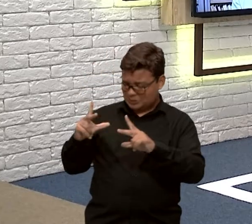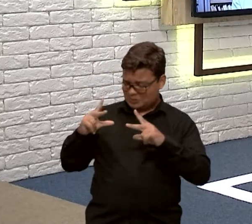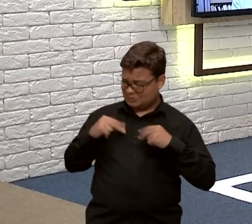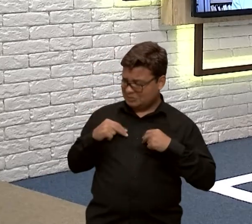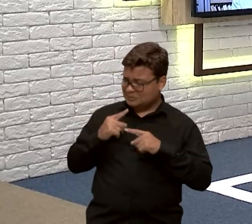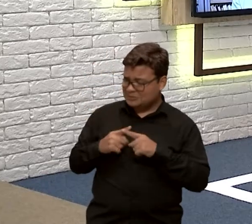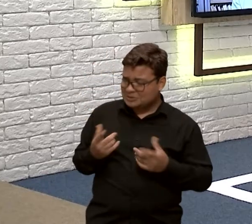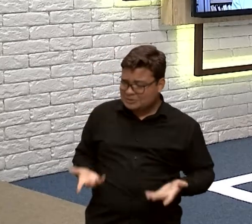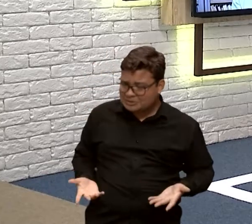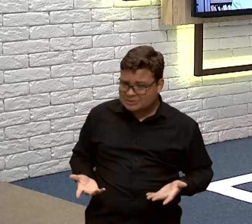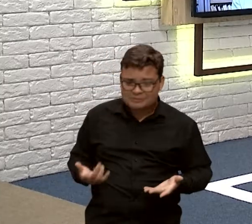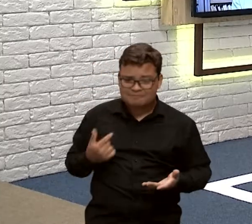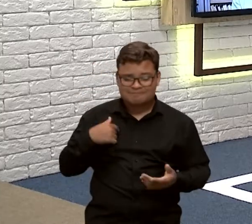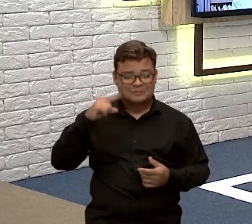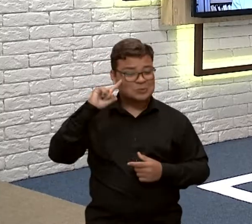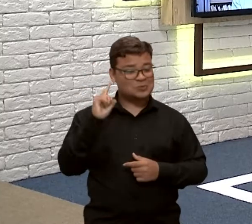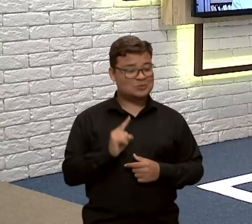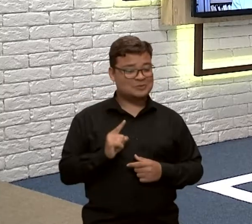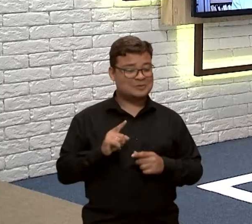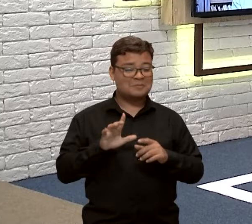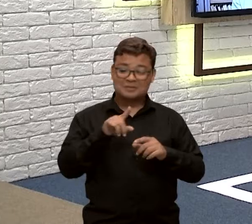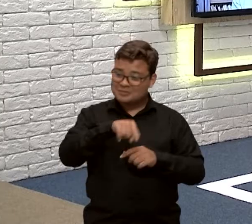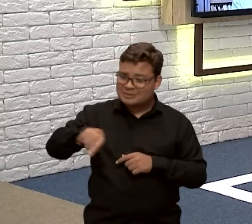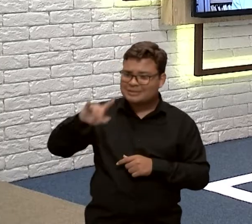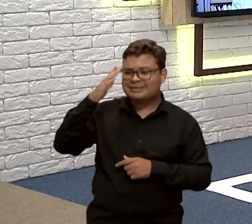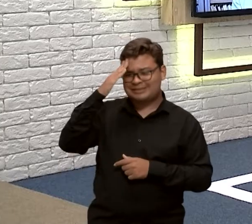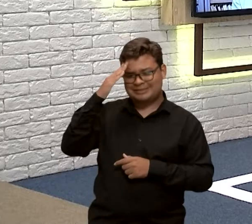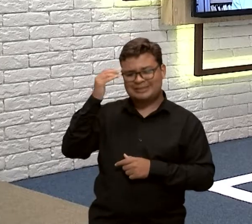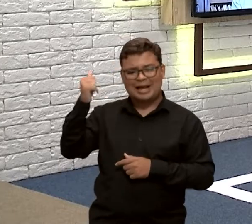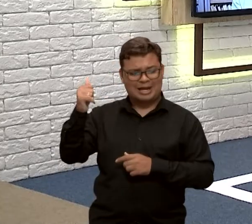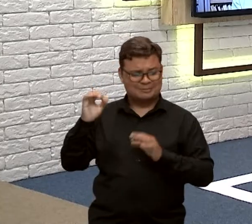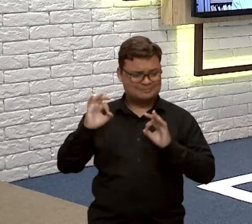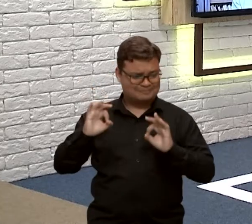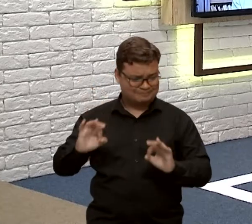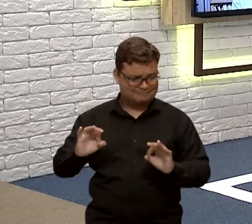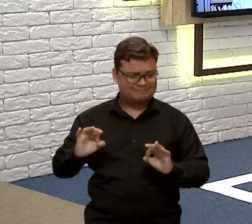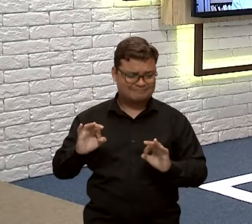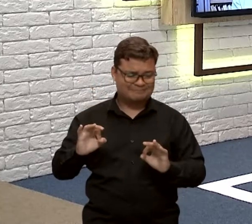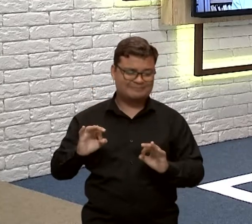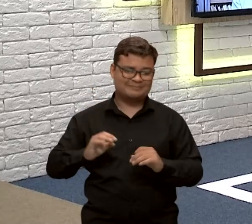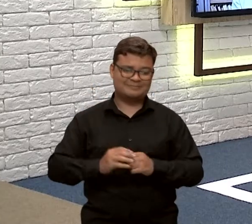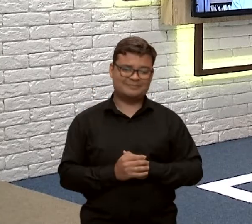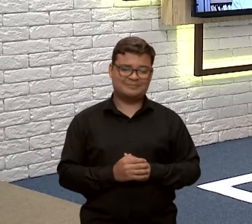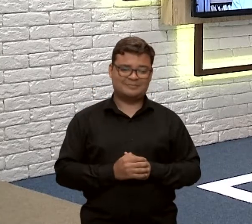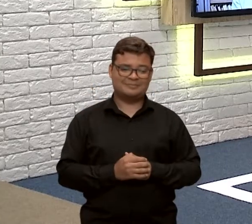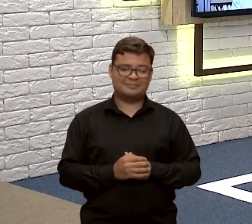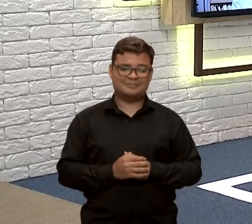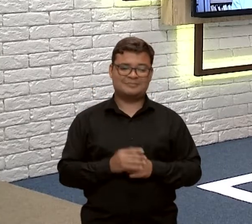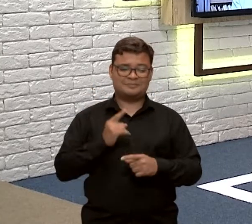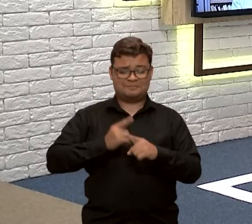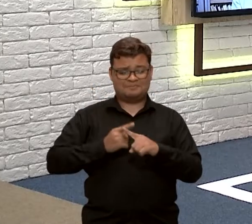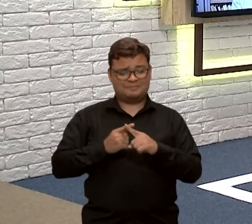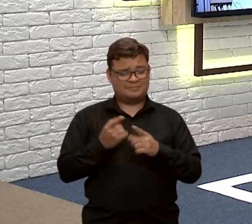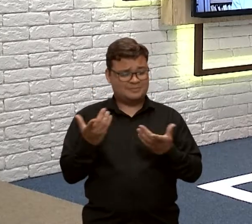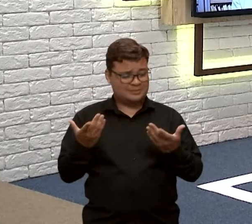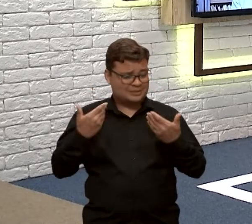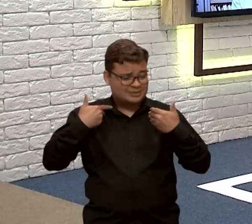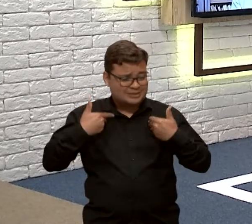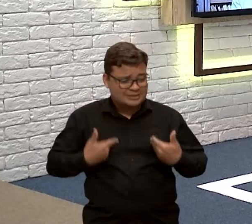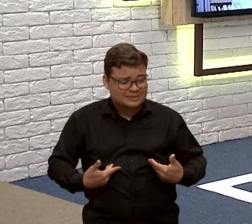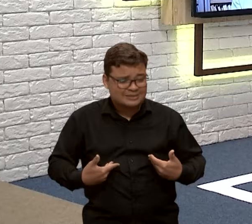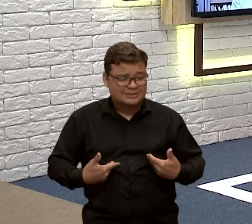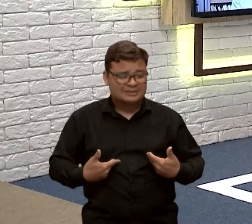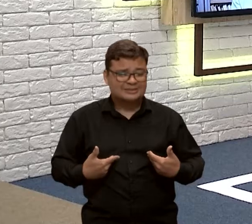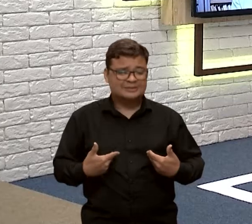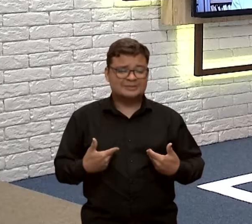Eu não sei, mas vocês devem saber melhor que eu. Vocês sabem melhor que eu, porque eu sou um